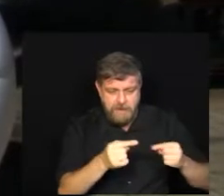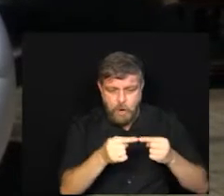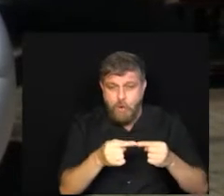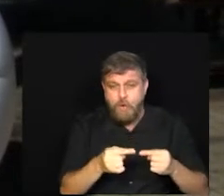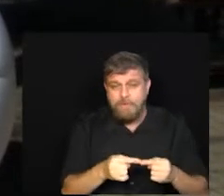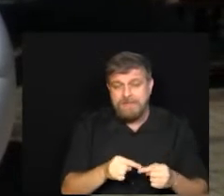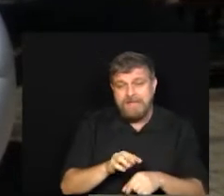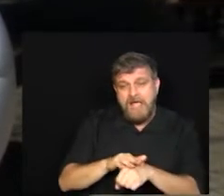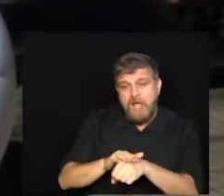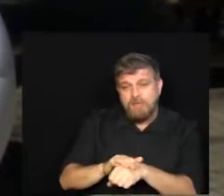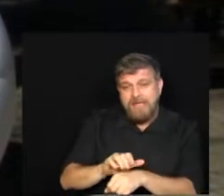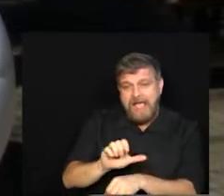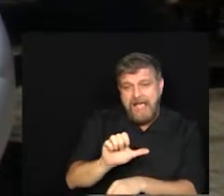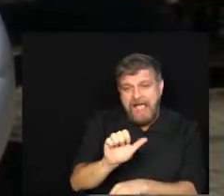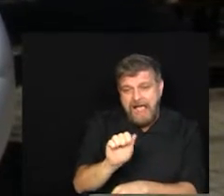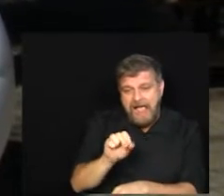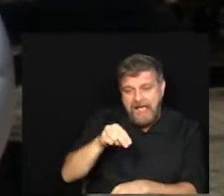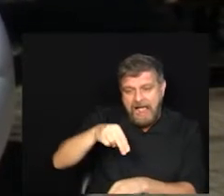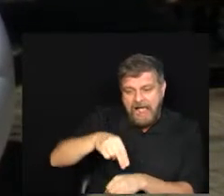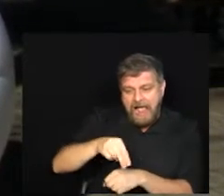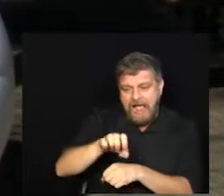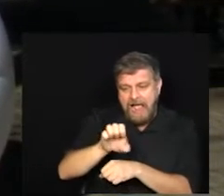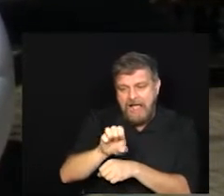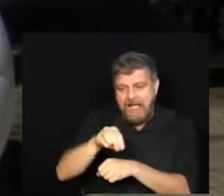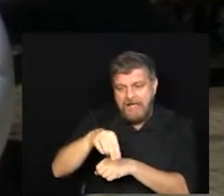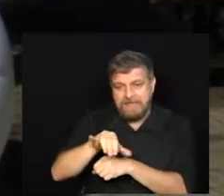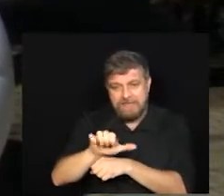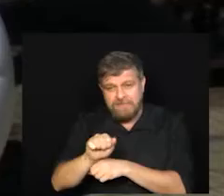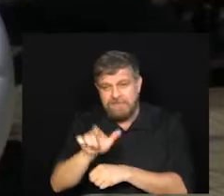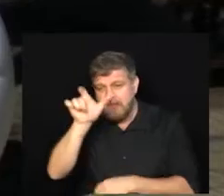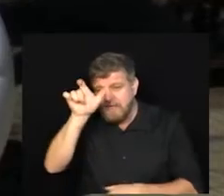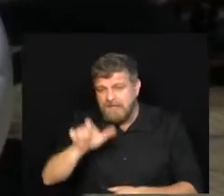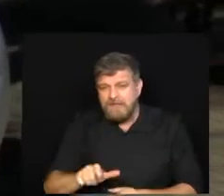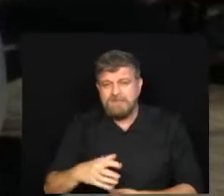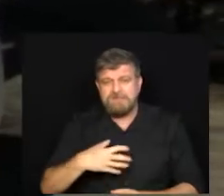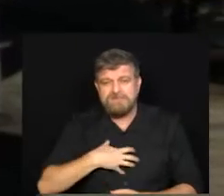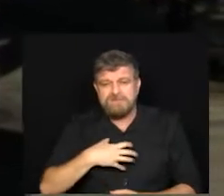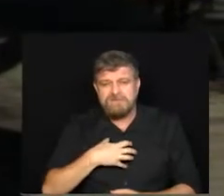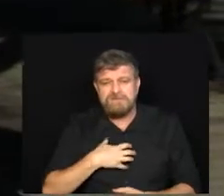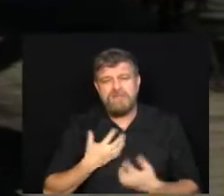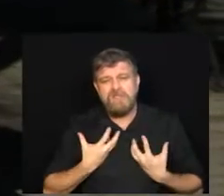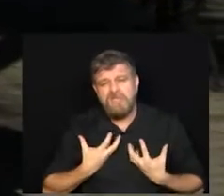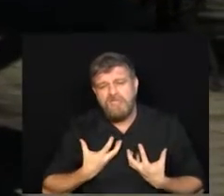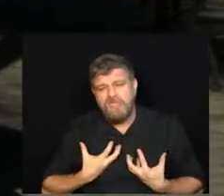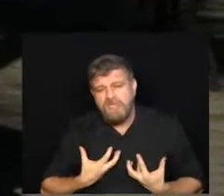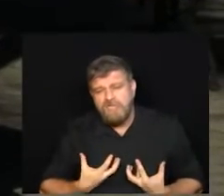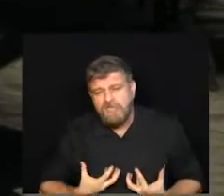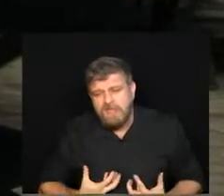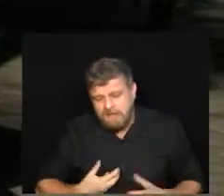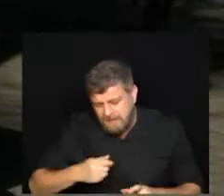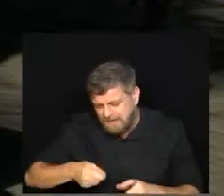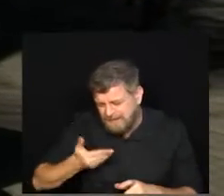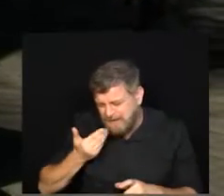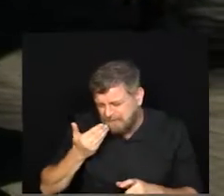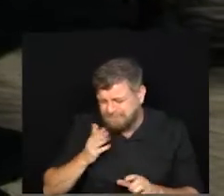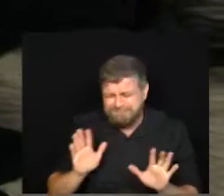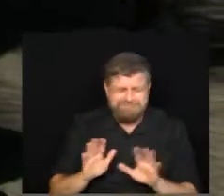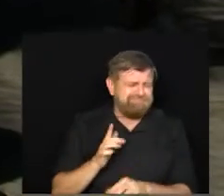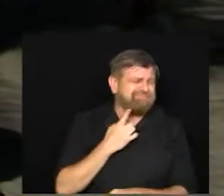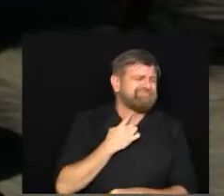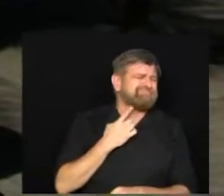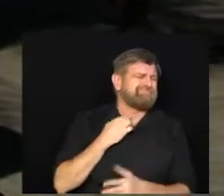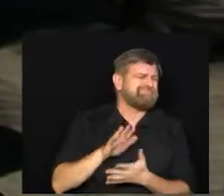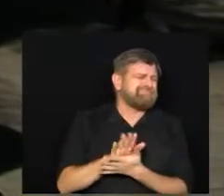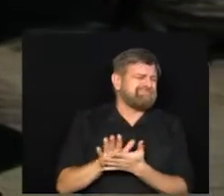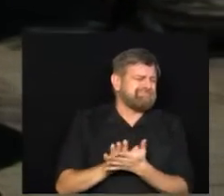as pessoas se sentirem mais cansadas, com mais fadiga, com mais sonolência, perda de apetite. Quando você tem uma diminuição